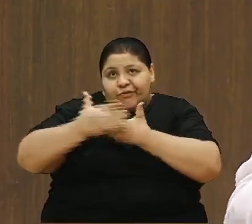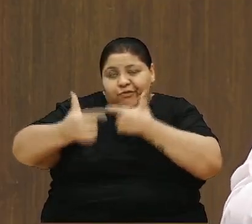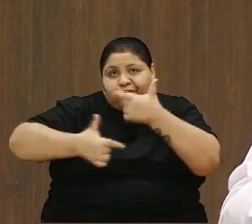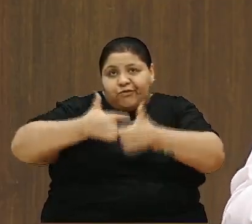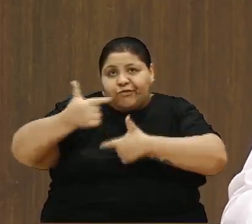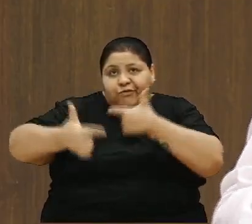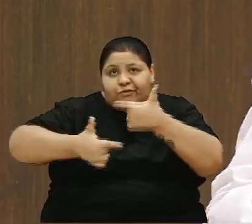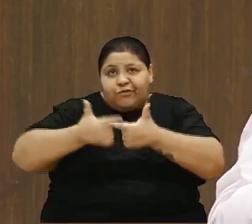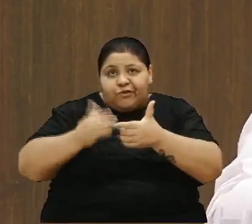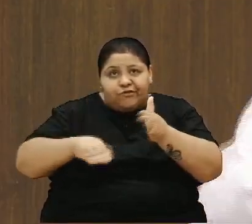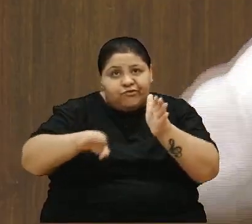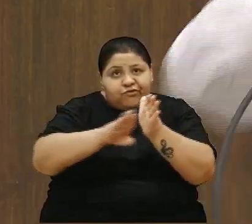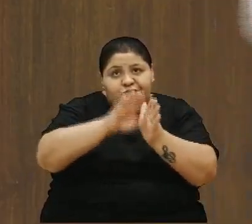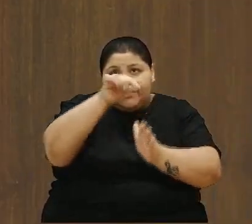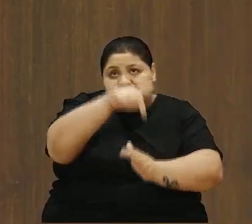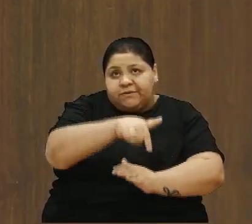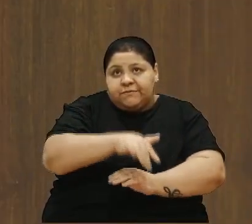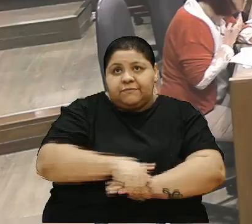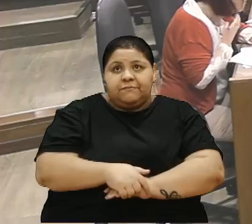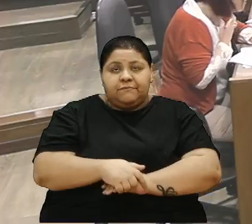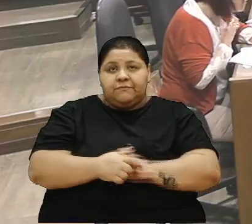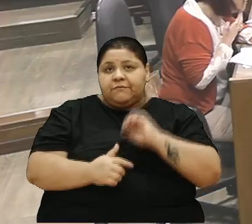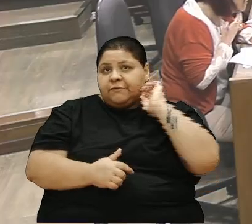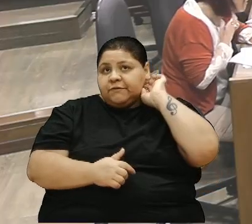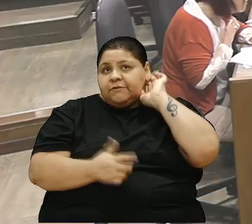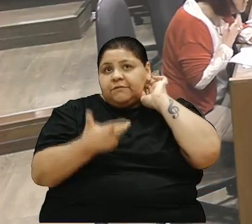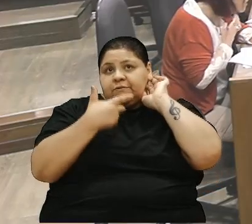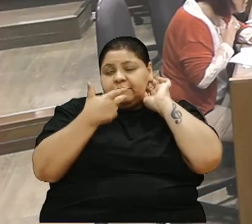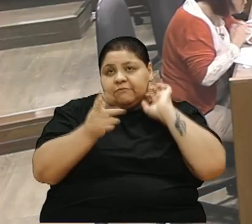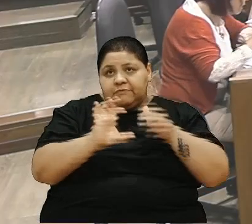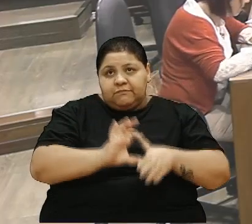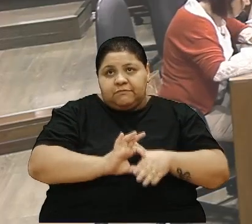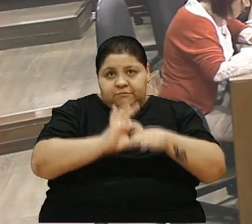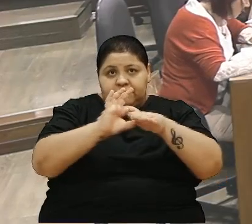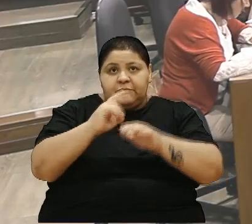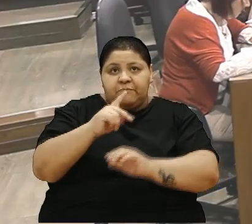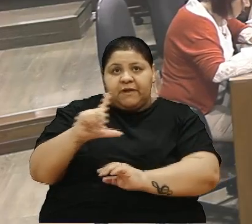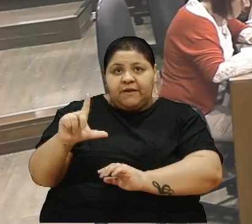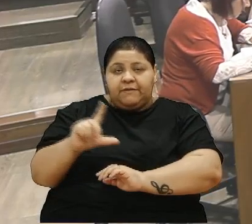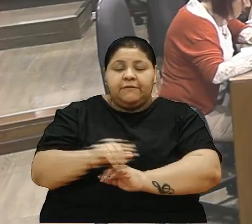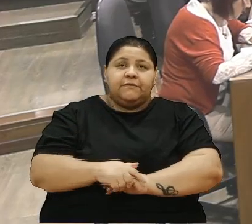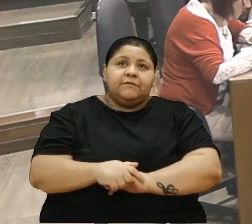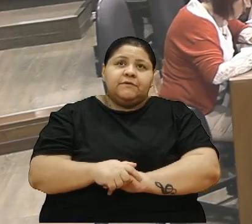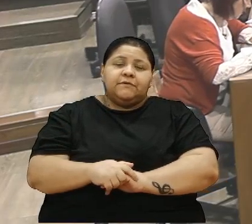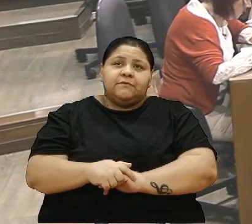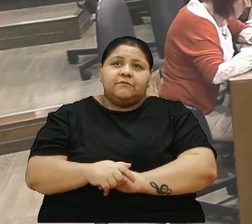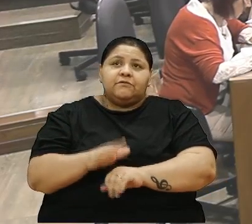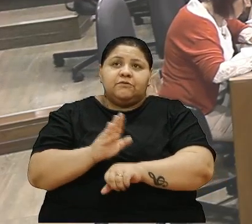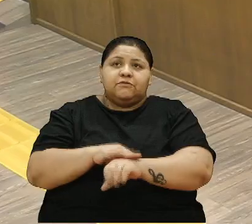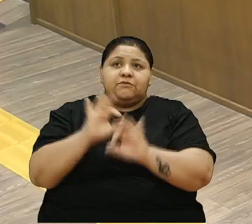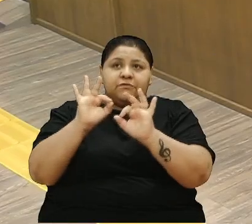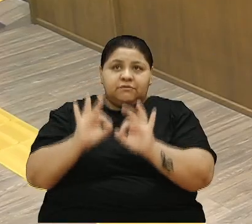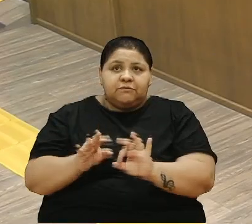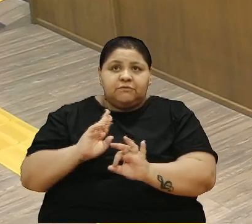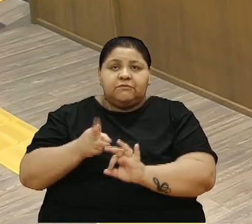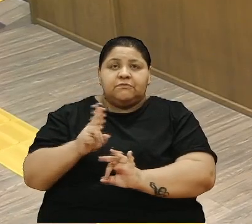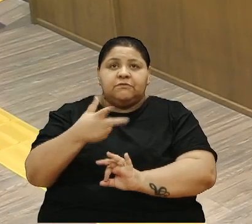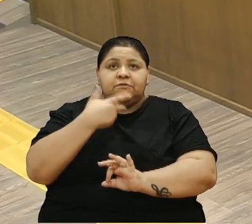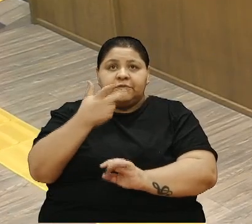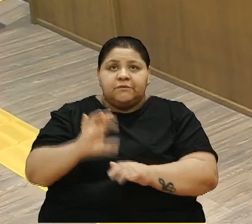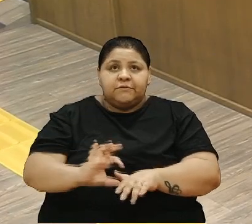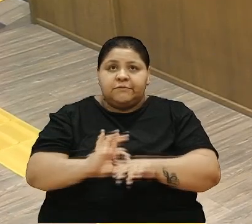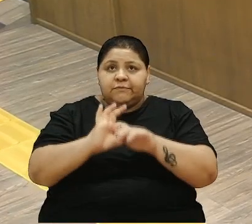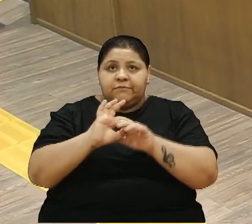exposição estaciona aqui. É verdade. Declaração de líder do PL. No momento oportuno, segue em declaração de